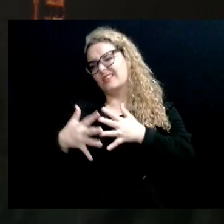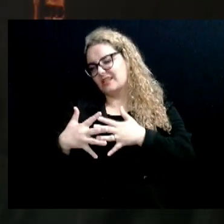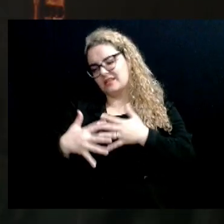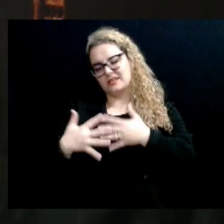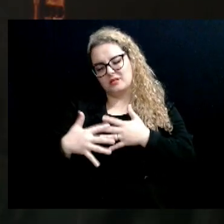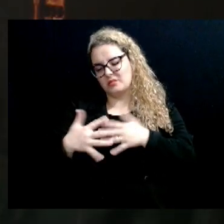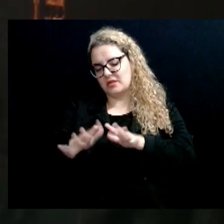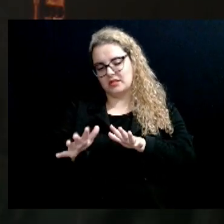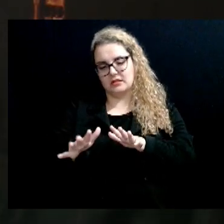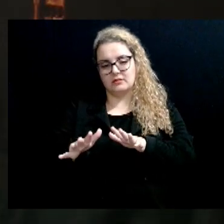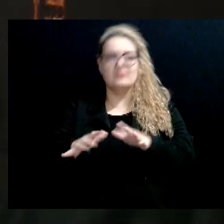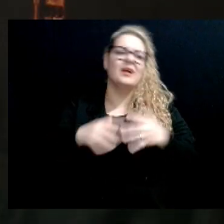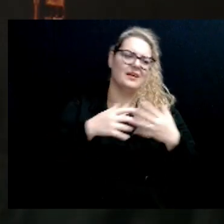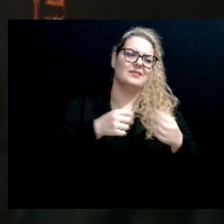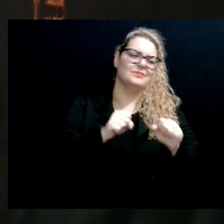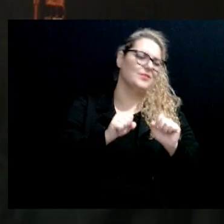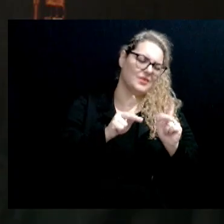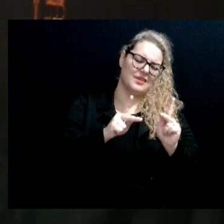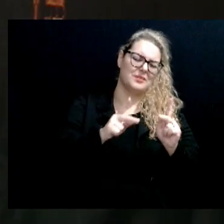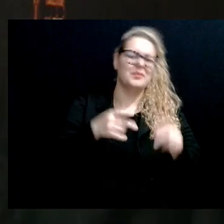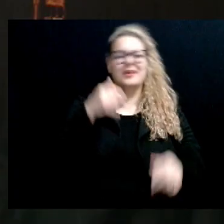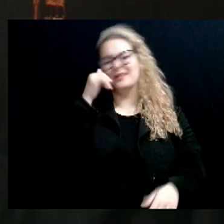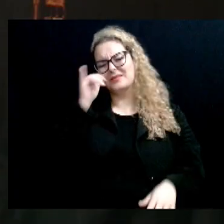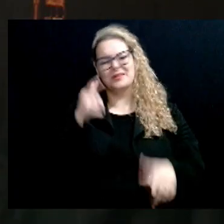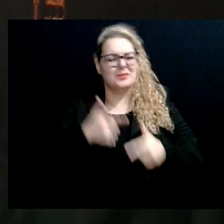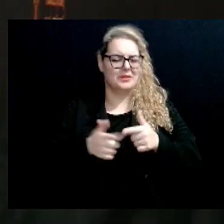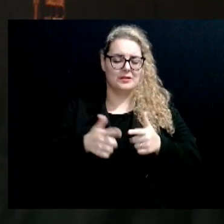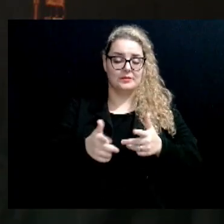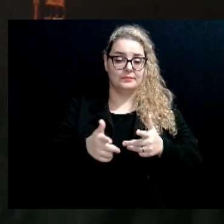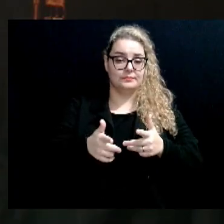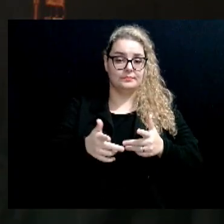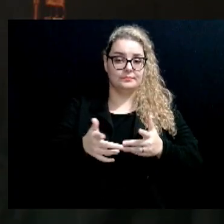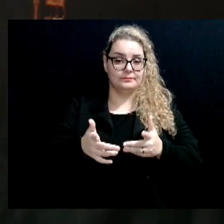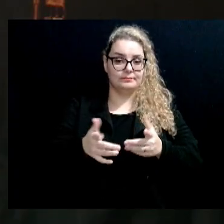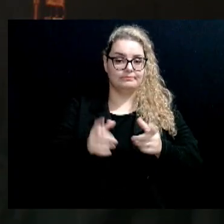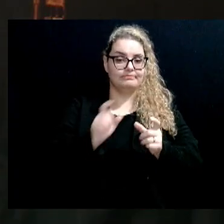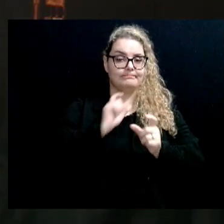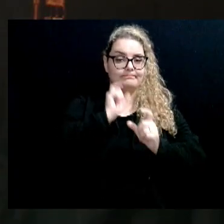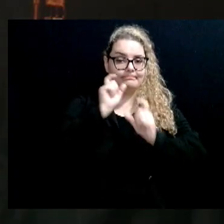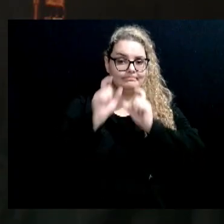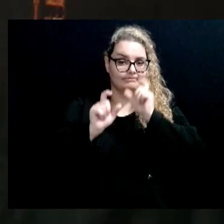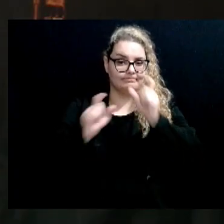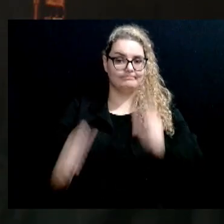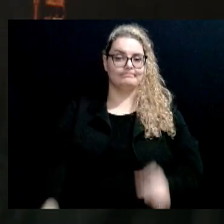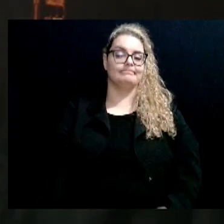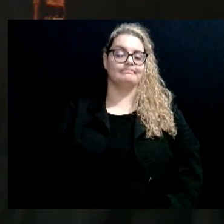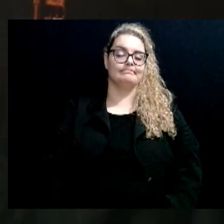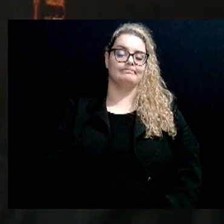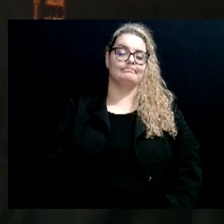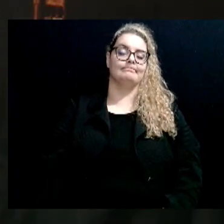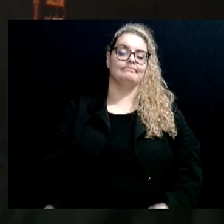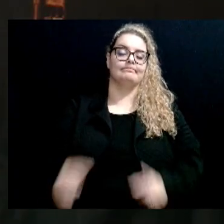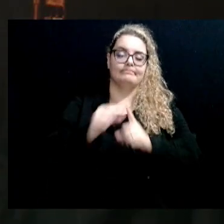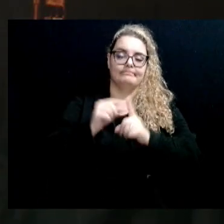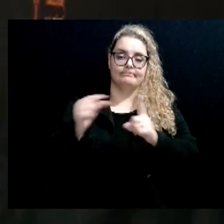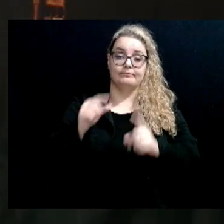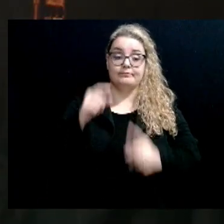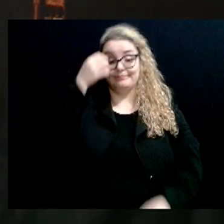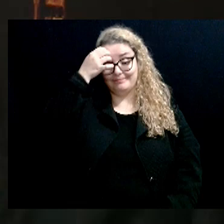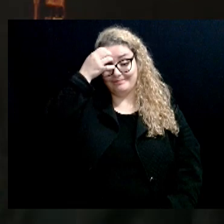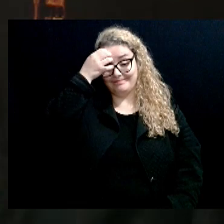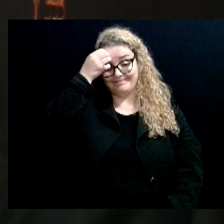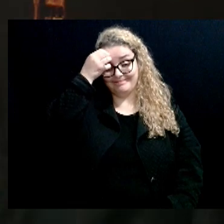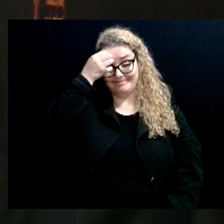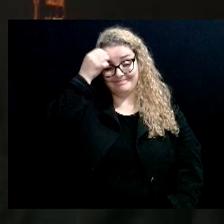aceitar para não evitar problemas. Essas falas, gente, elas são algo que os